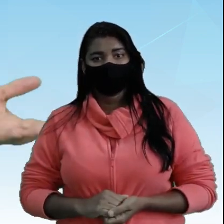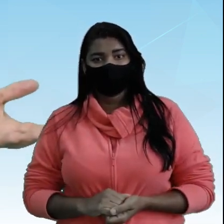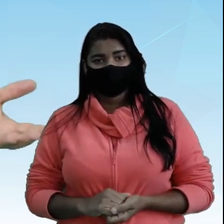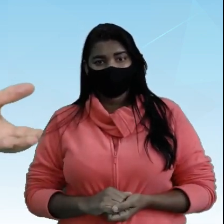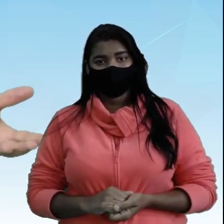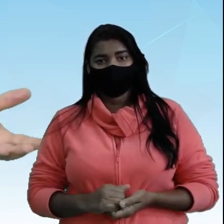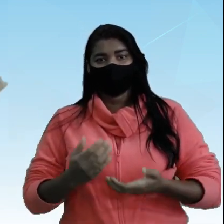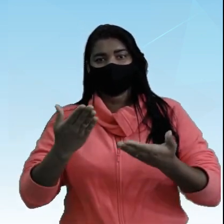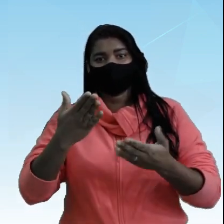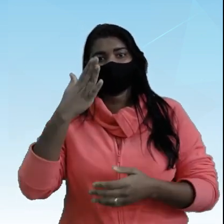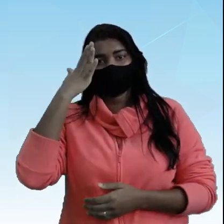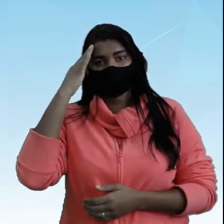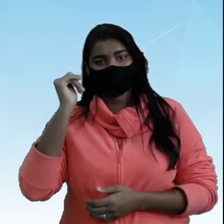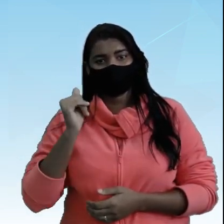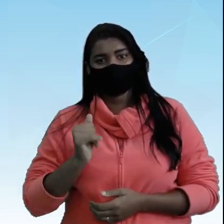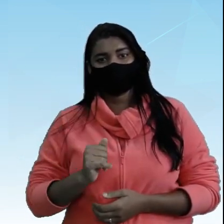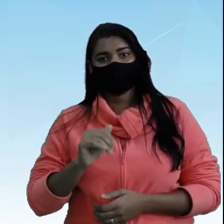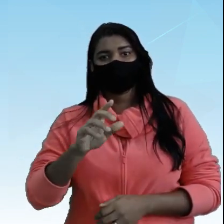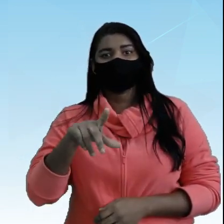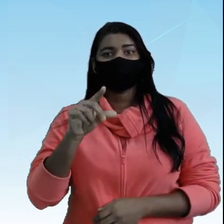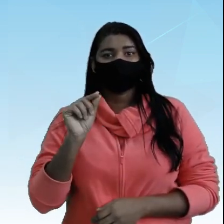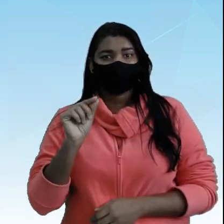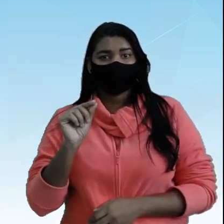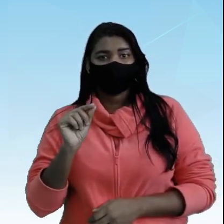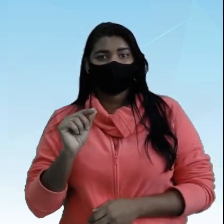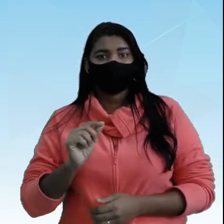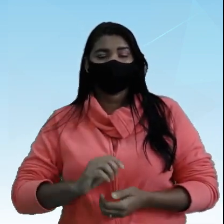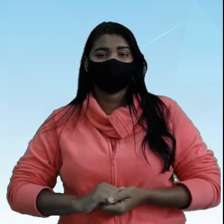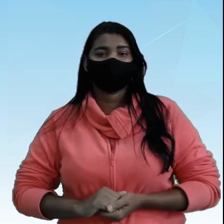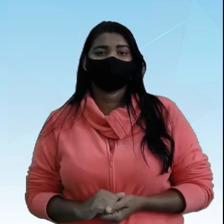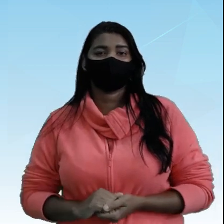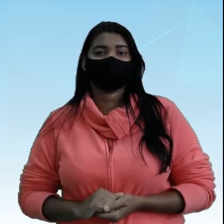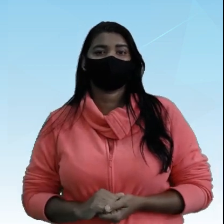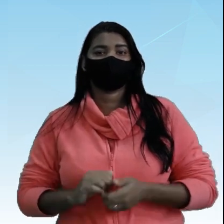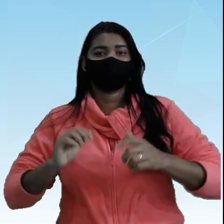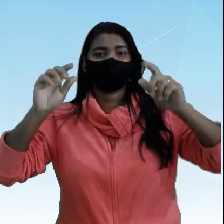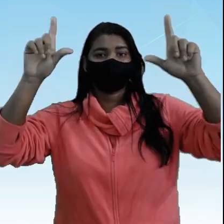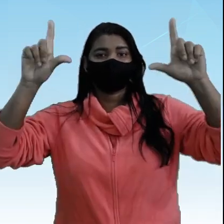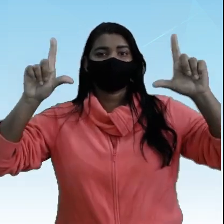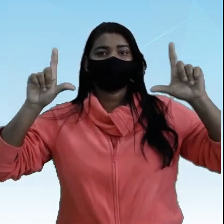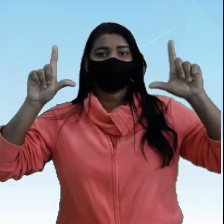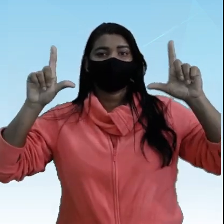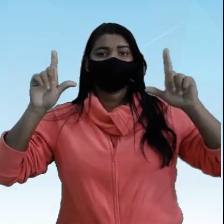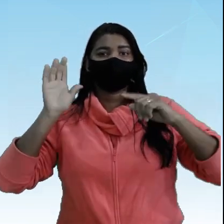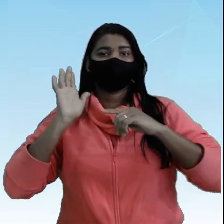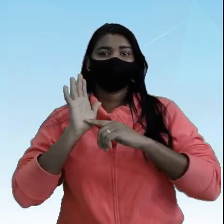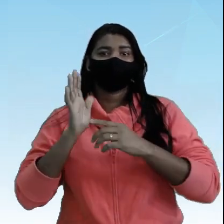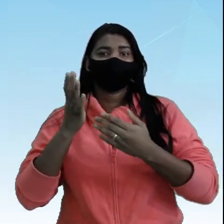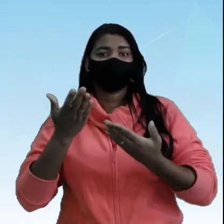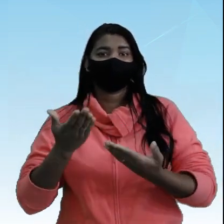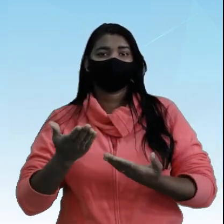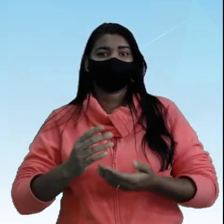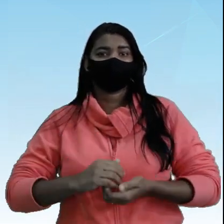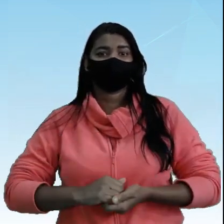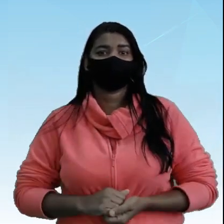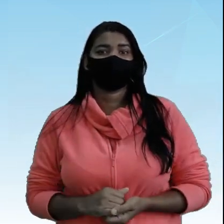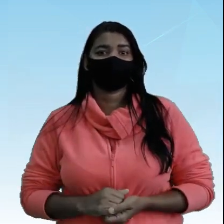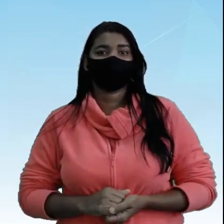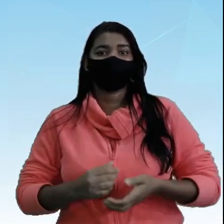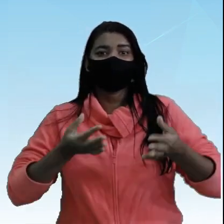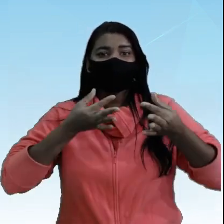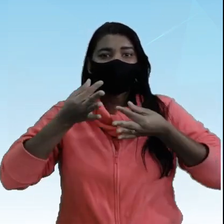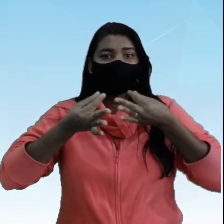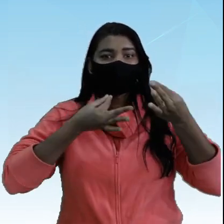como é que você sabe? São as escolhas lexicais. Então, na tela, trago para vocês o seguinte comentário: